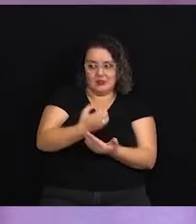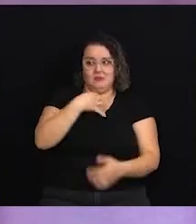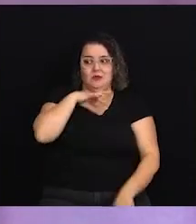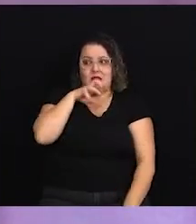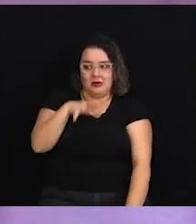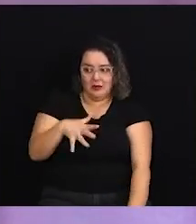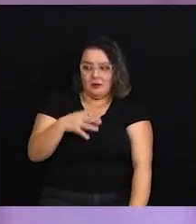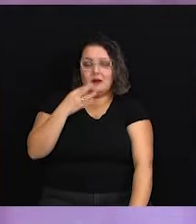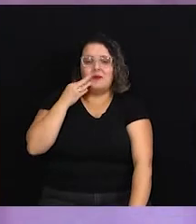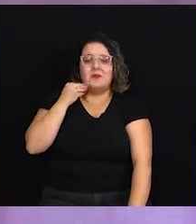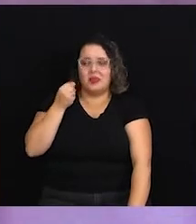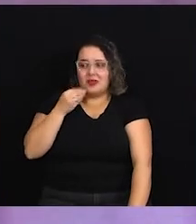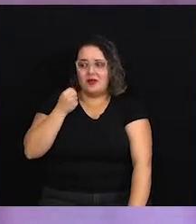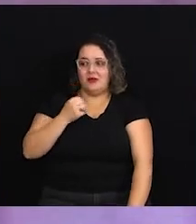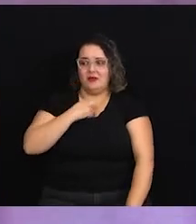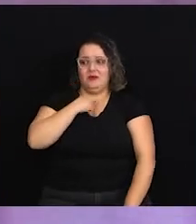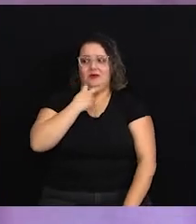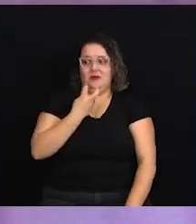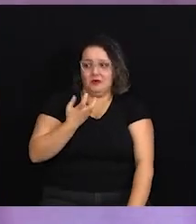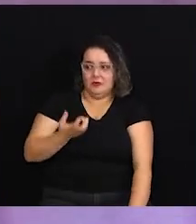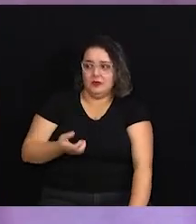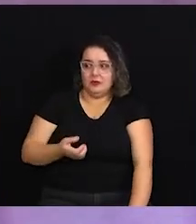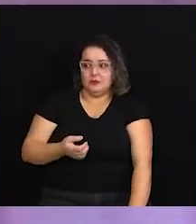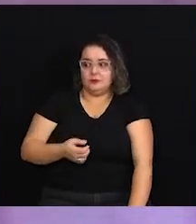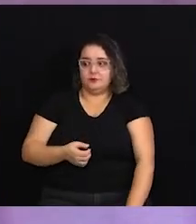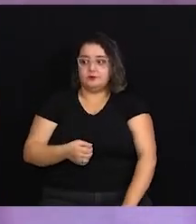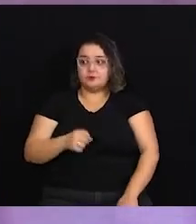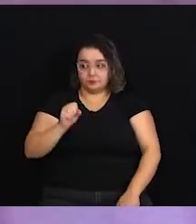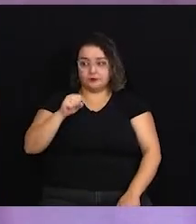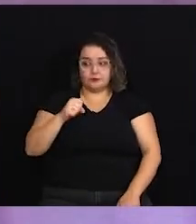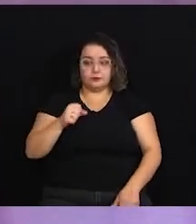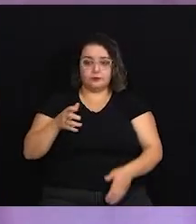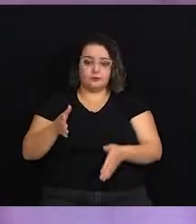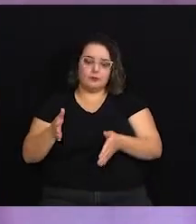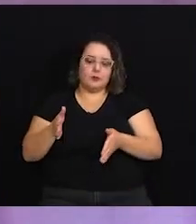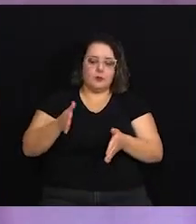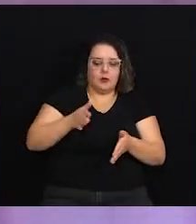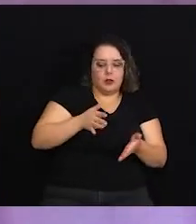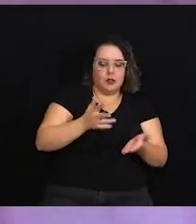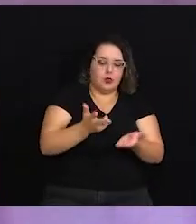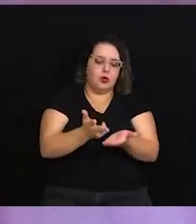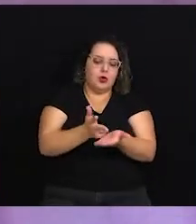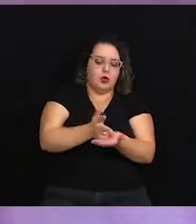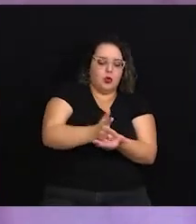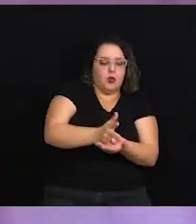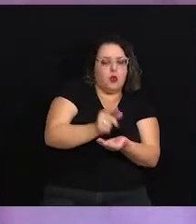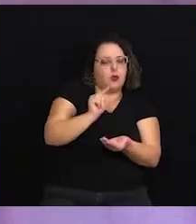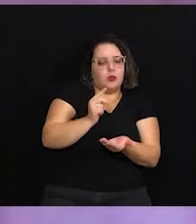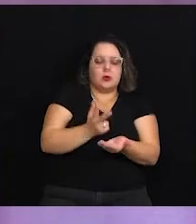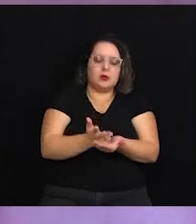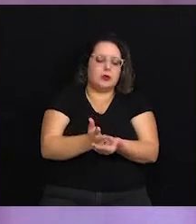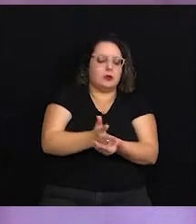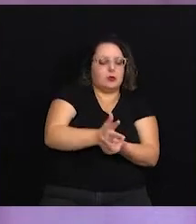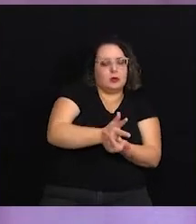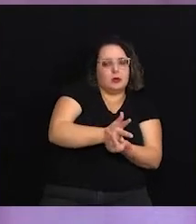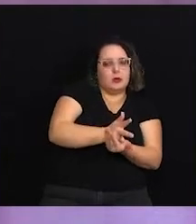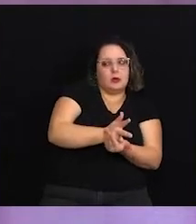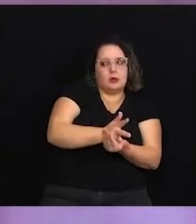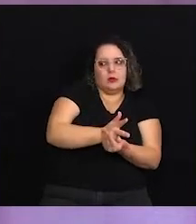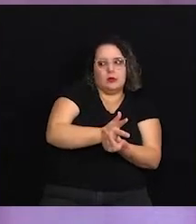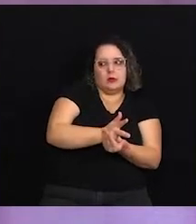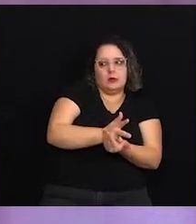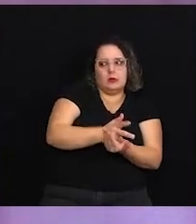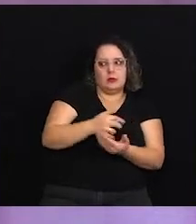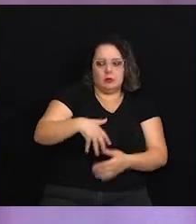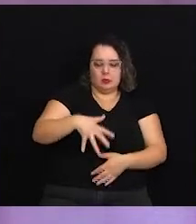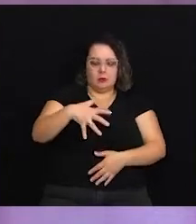engasgar com a saliva com vômito então deu lado sim só viram pequeno gelado né para não ficar pessoa